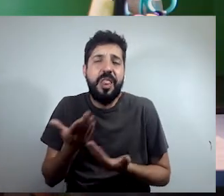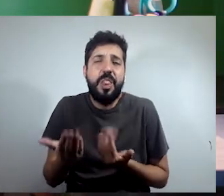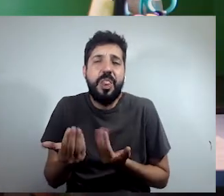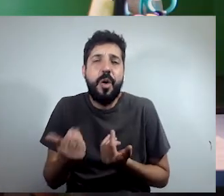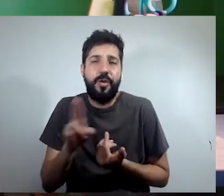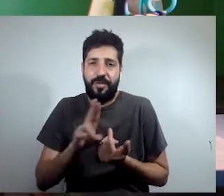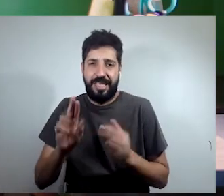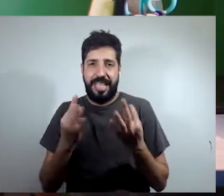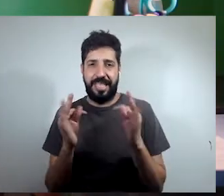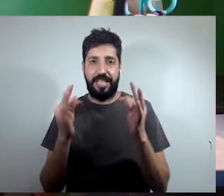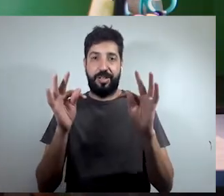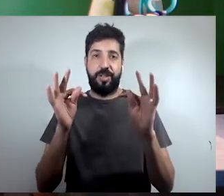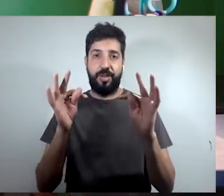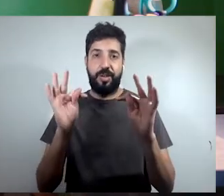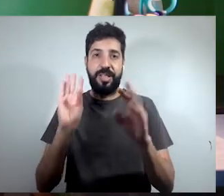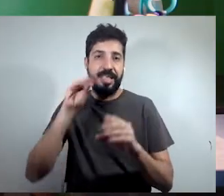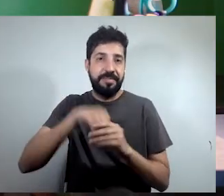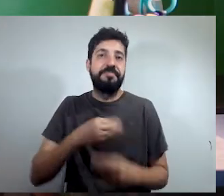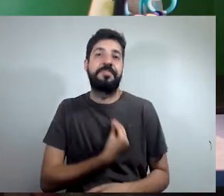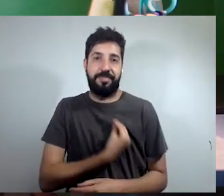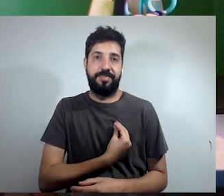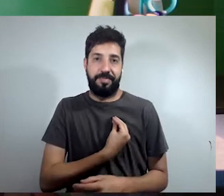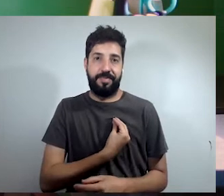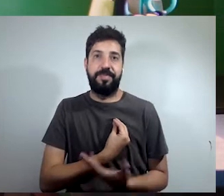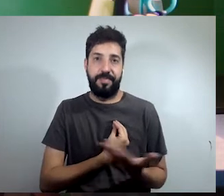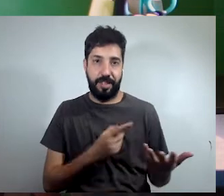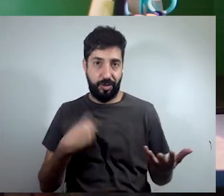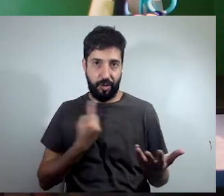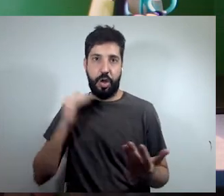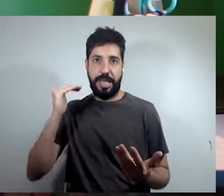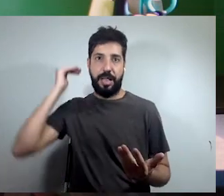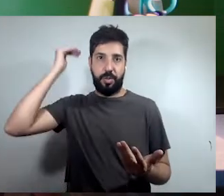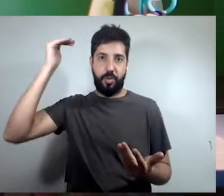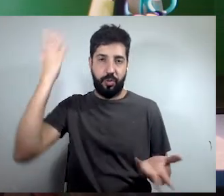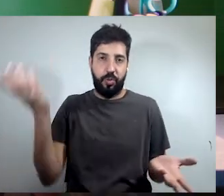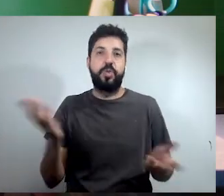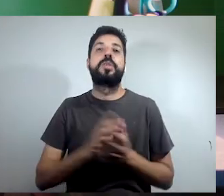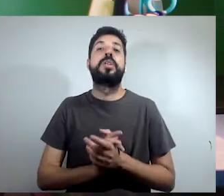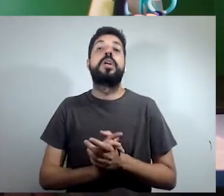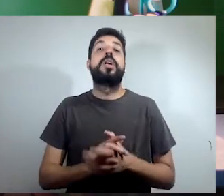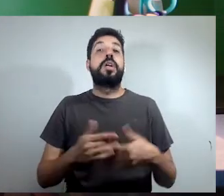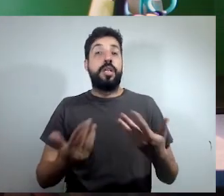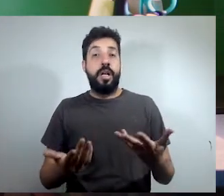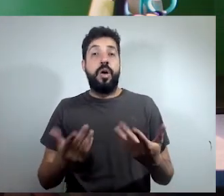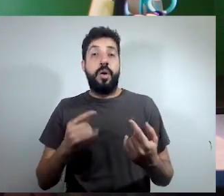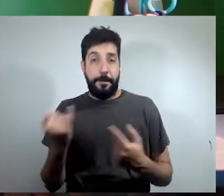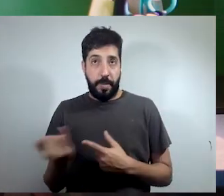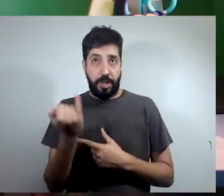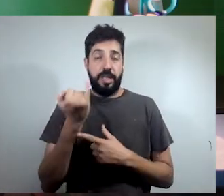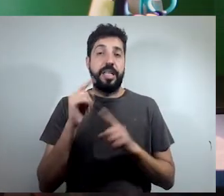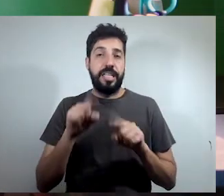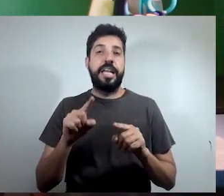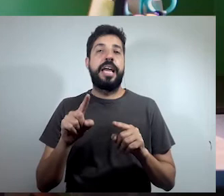uso das tecnologias nas nossas próprias vidas como adultos, né? Então, um ponto muito importante é que a gente